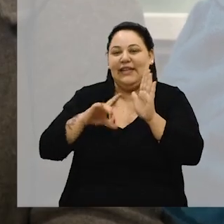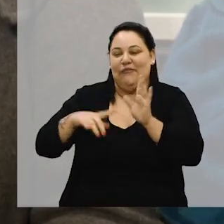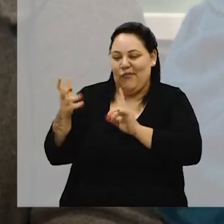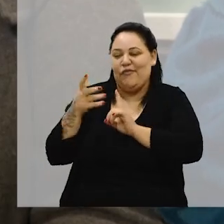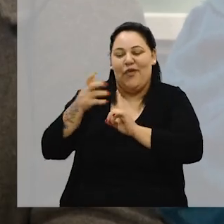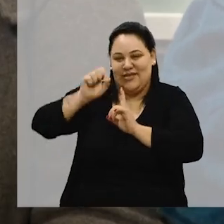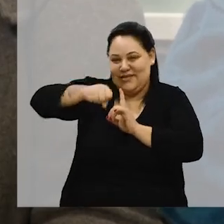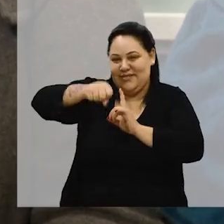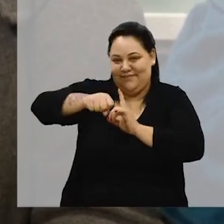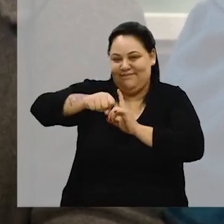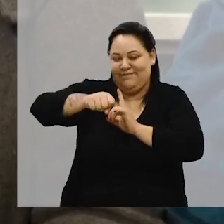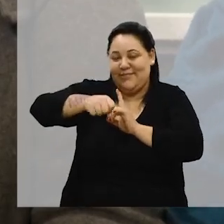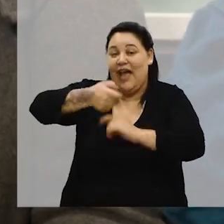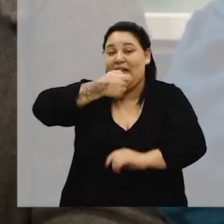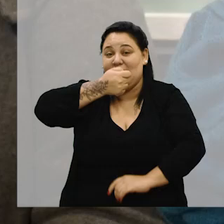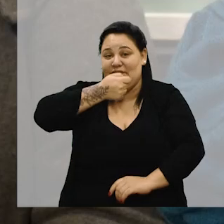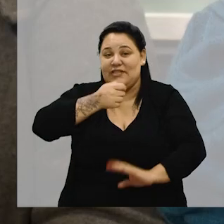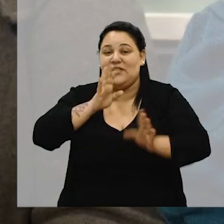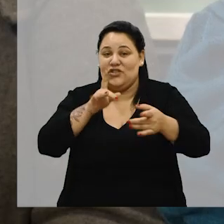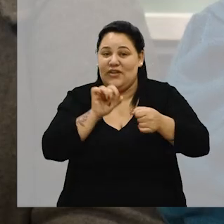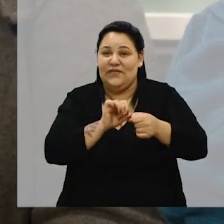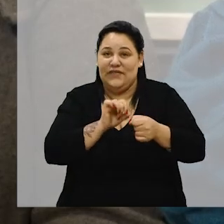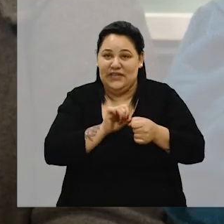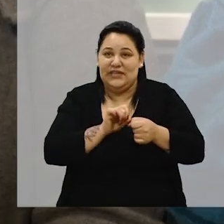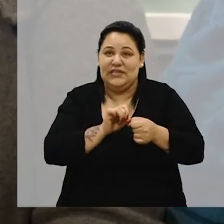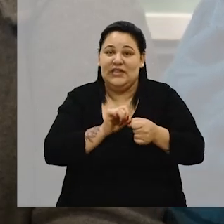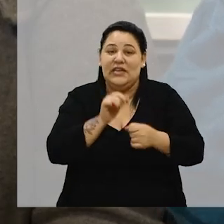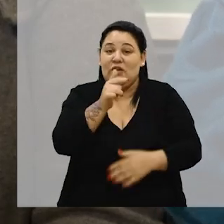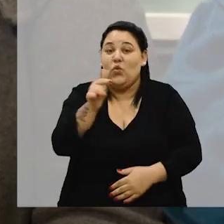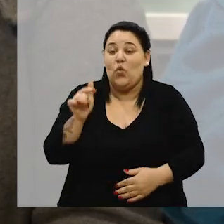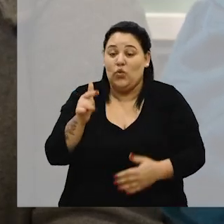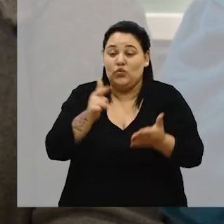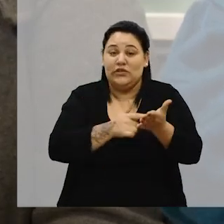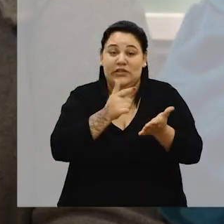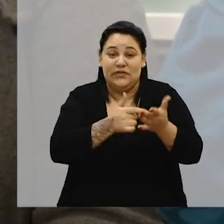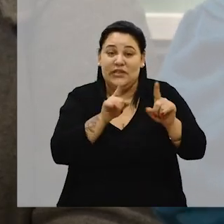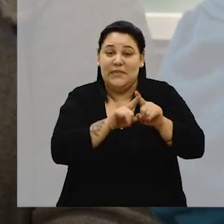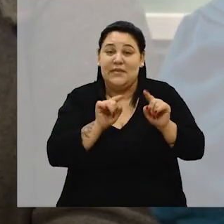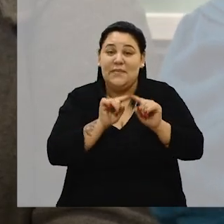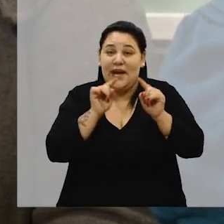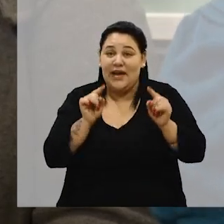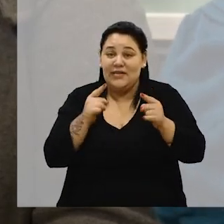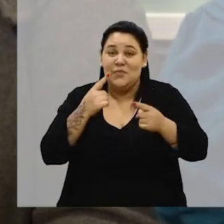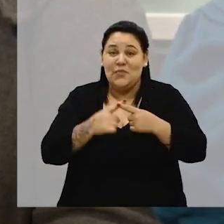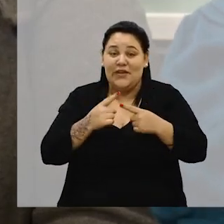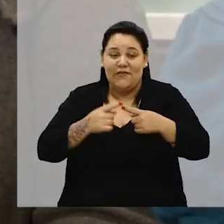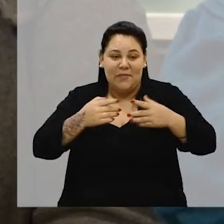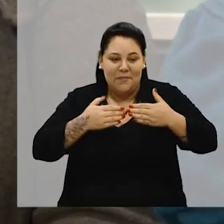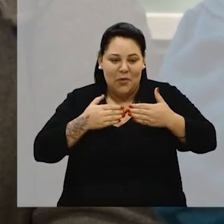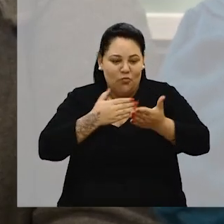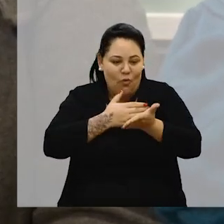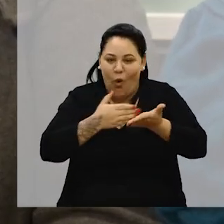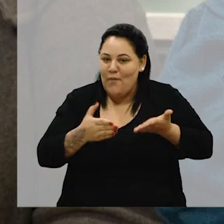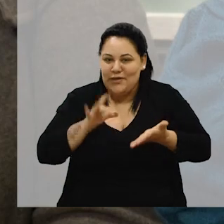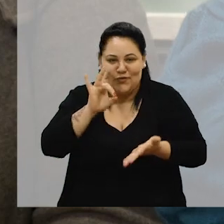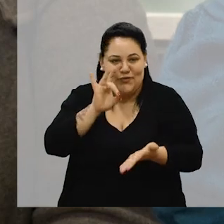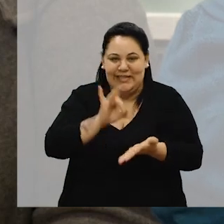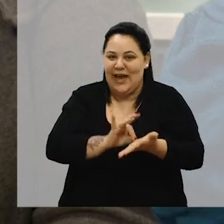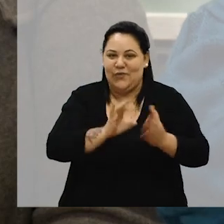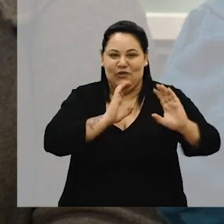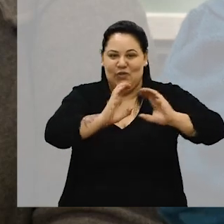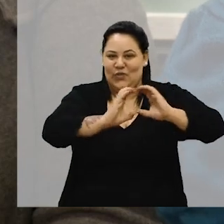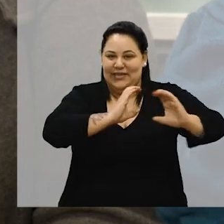importância muito grande, não só pelas entrevistas que eu já concedi em relação a outros livros, mas justamente porque foi minha abertura, né,